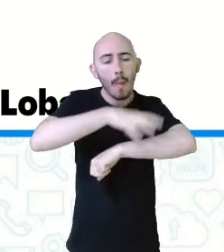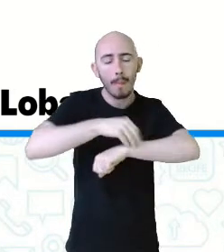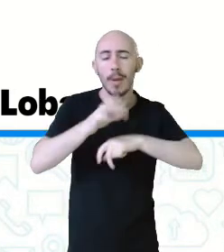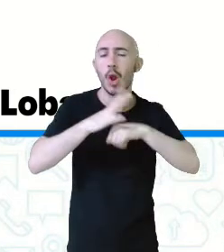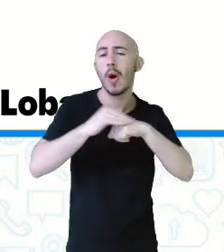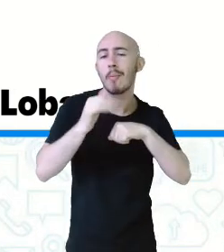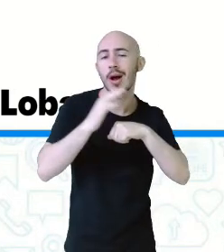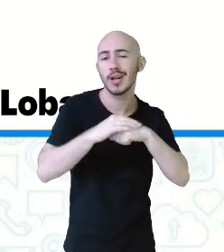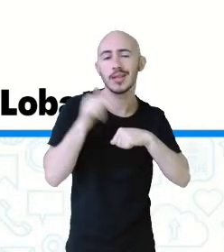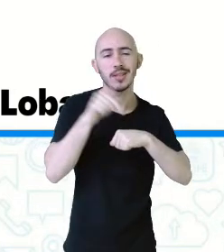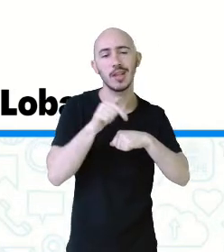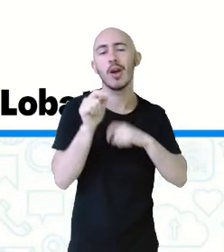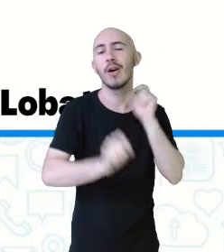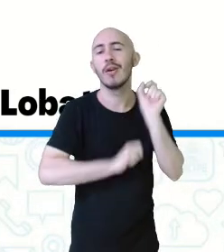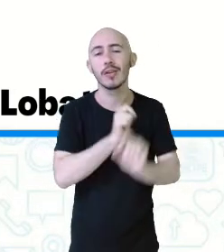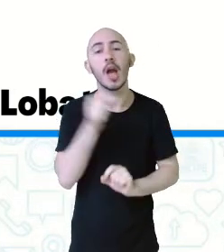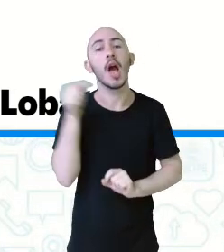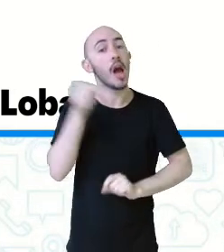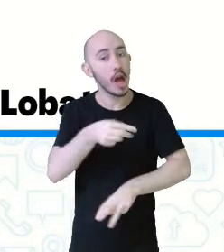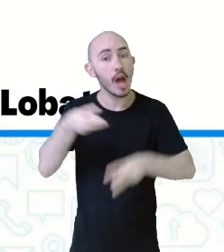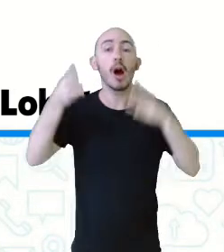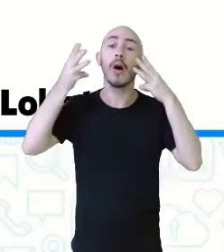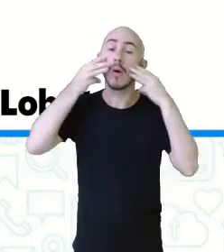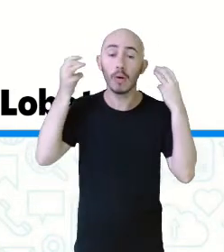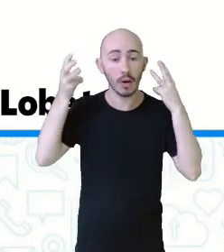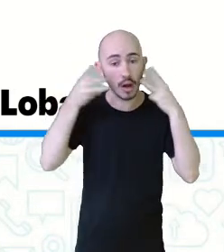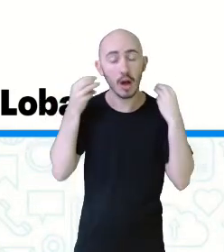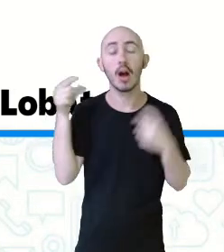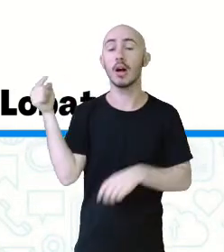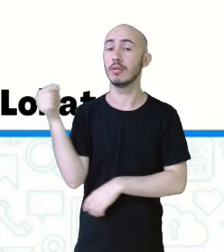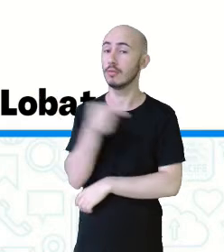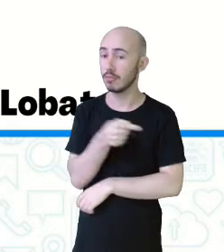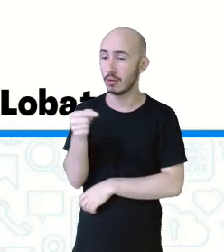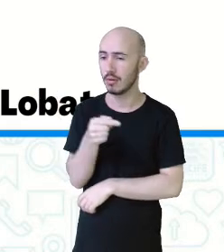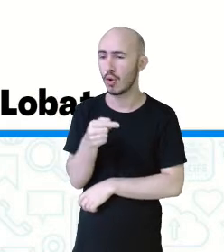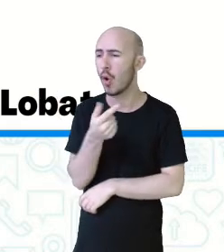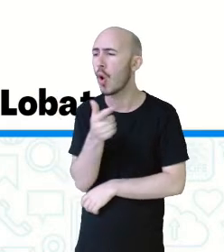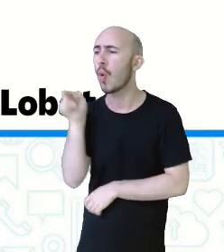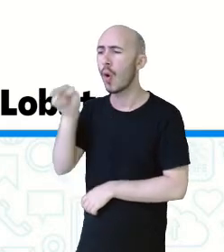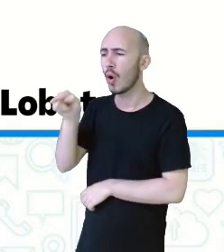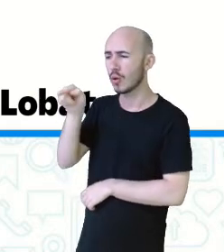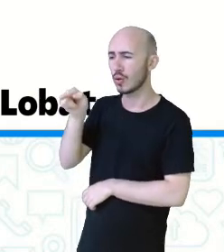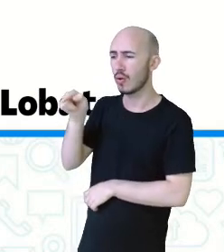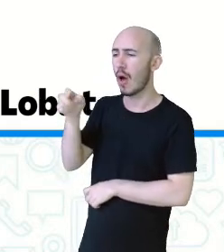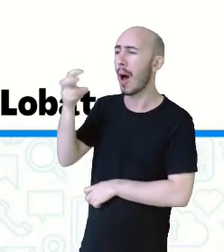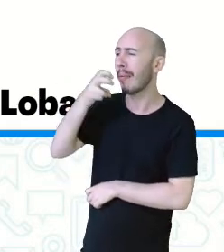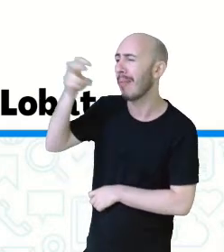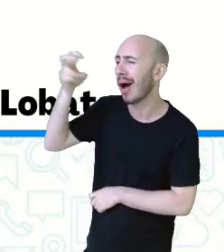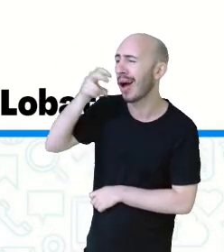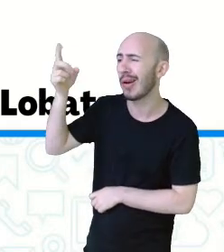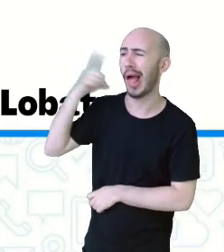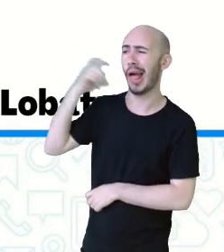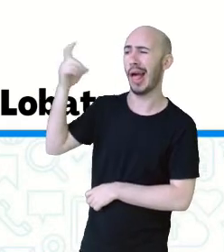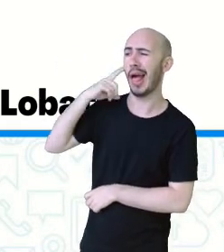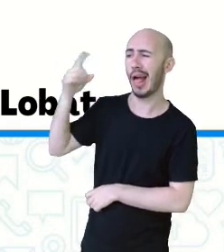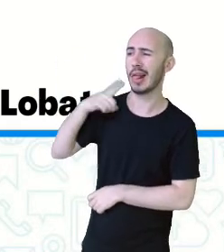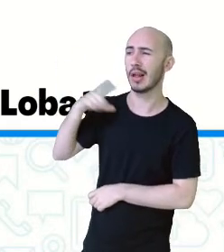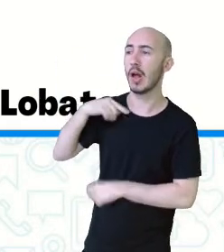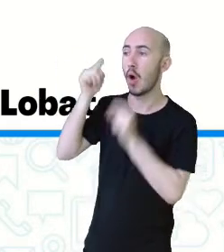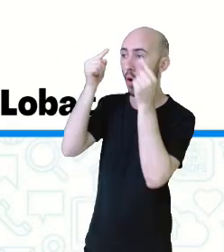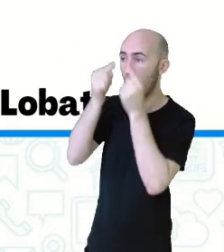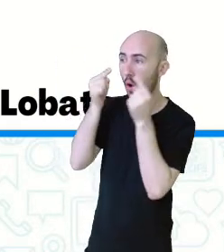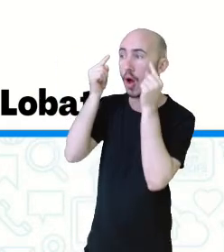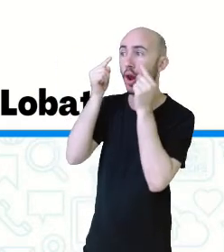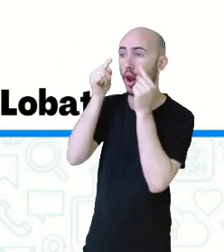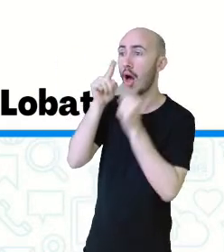ar bondoso é que é o terrível gato. O outro, barulhento e espaventado, de olhar feroz